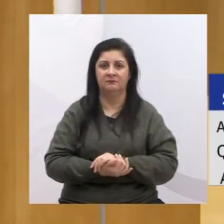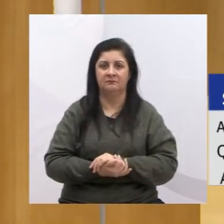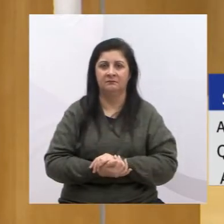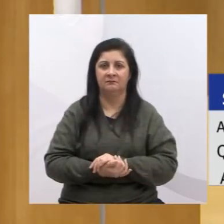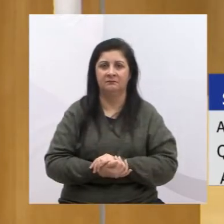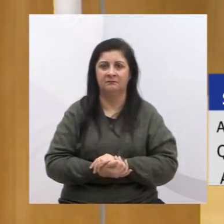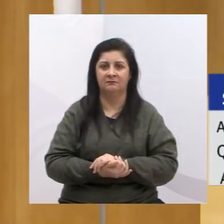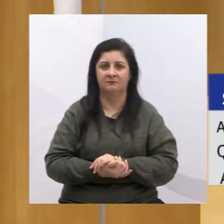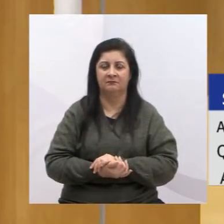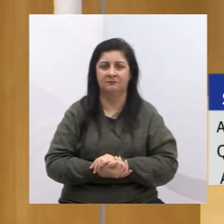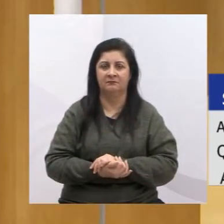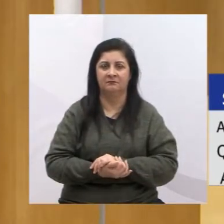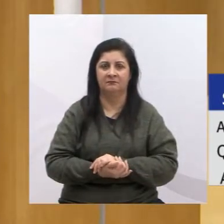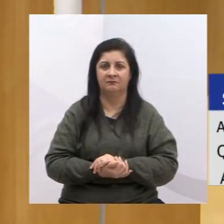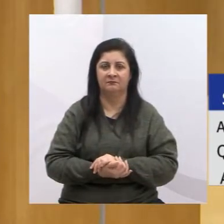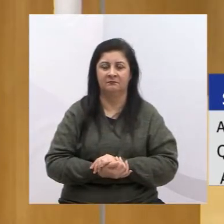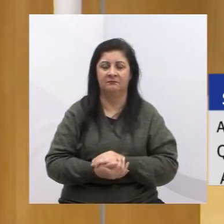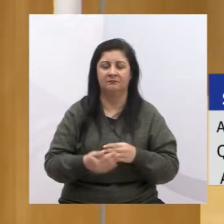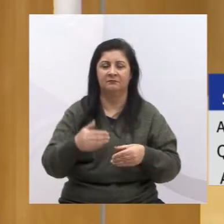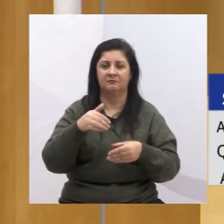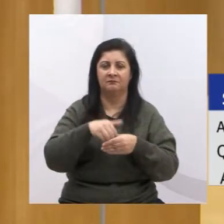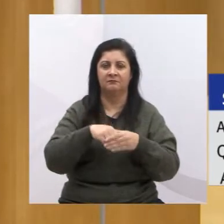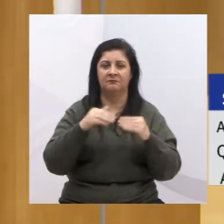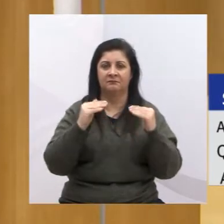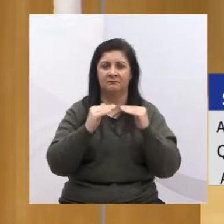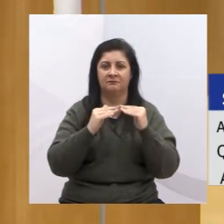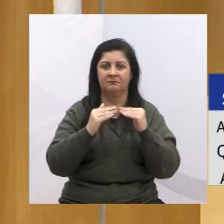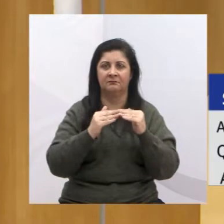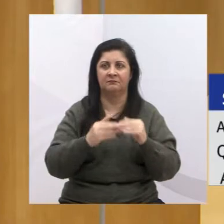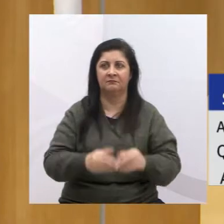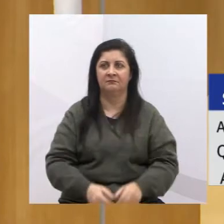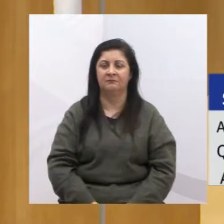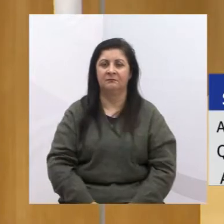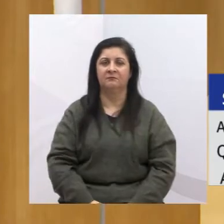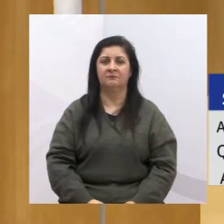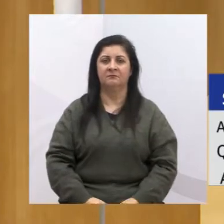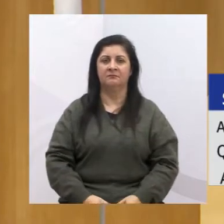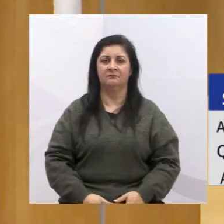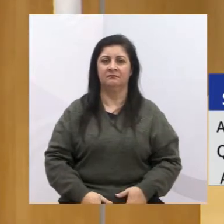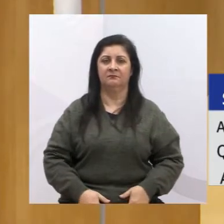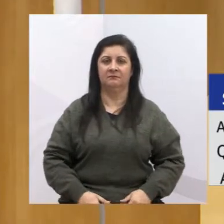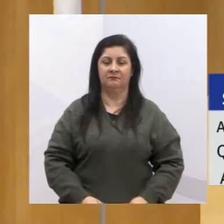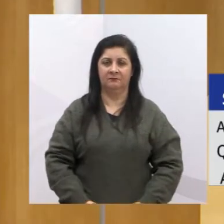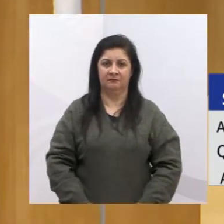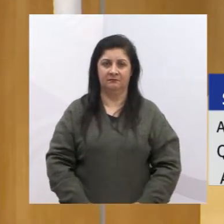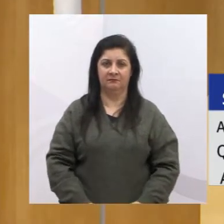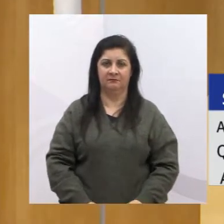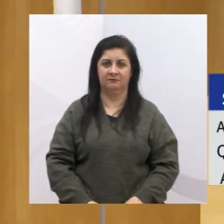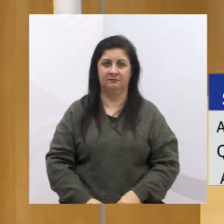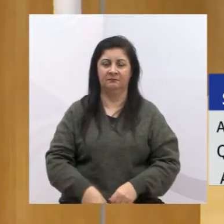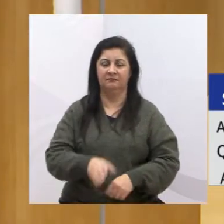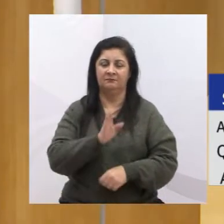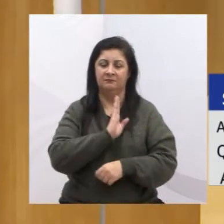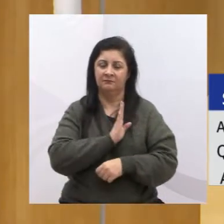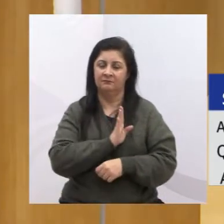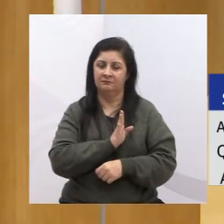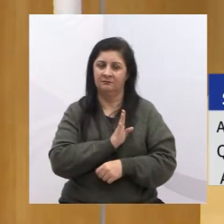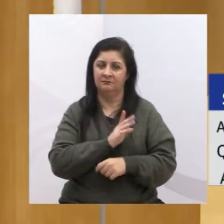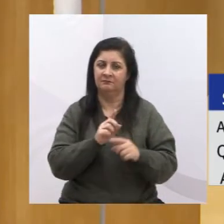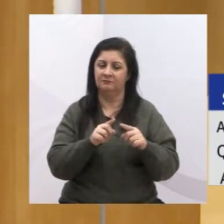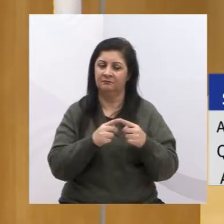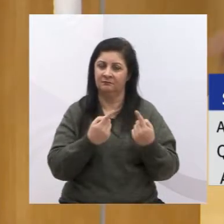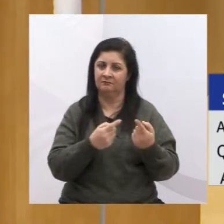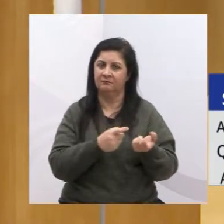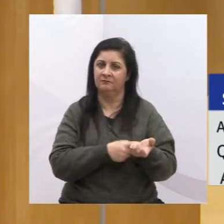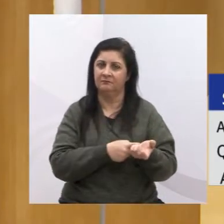Fica aí o meu voto favorável a esse projeto, no fundo desse coração aqui, mas com a